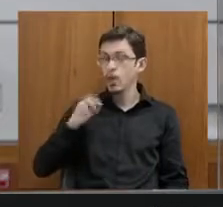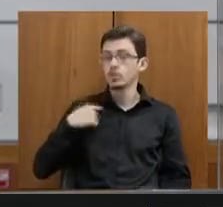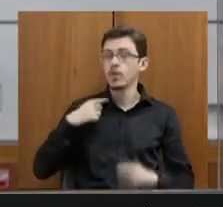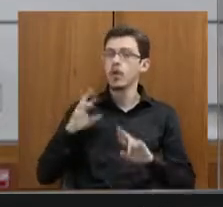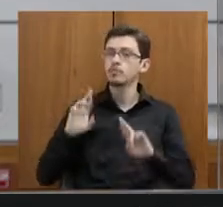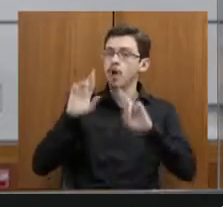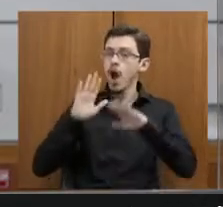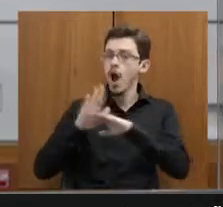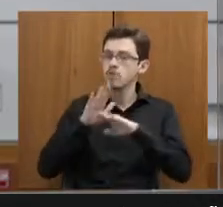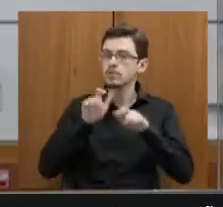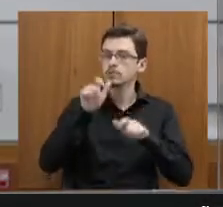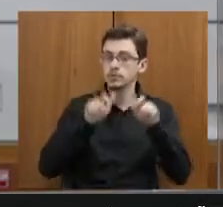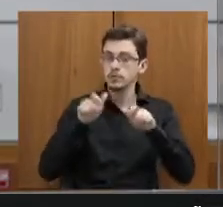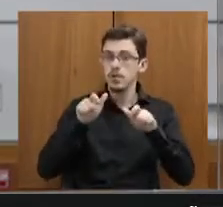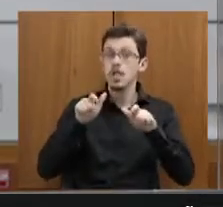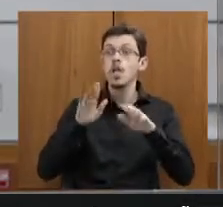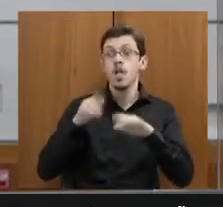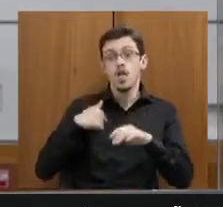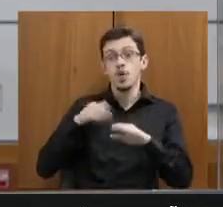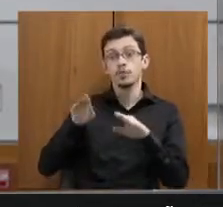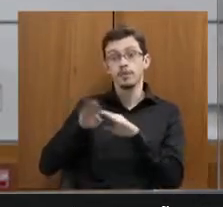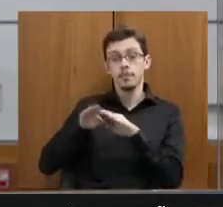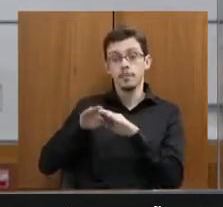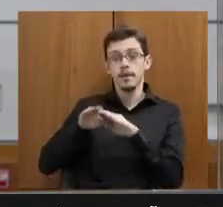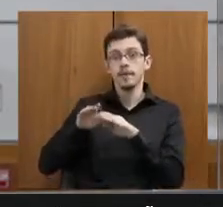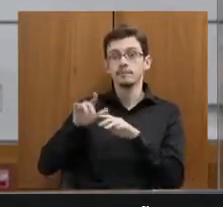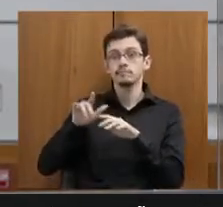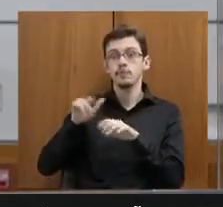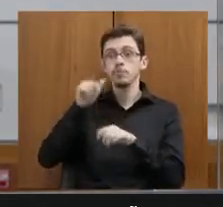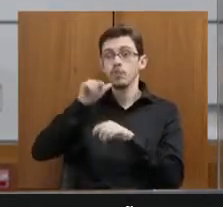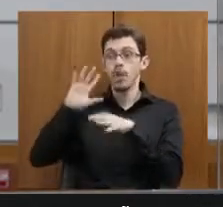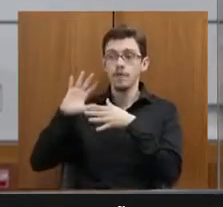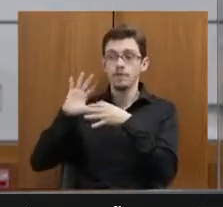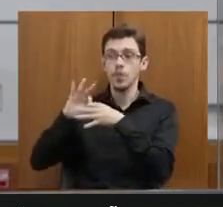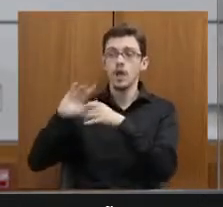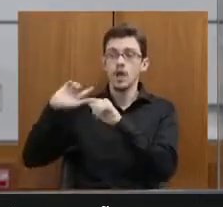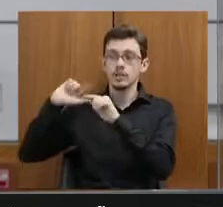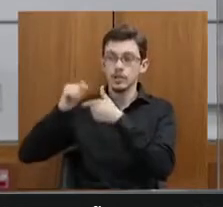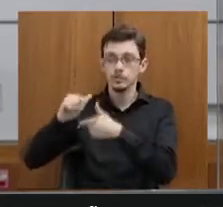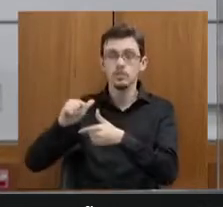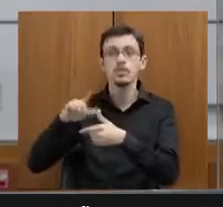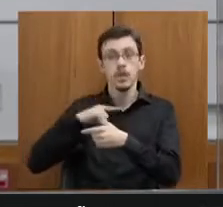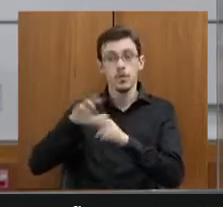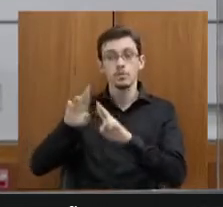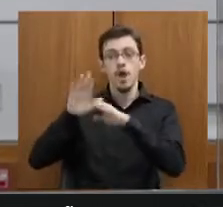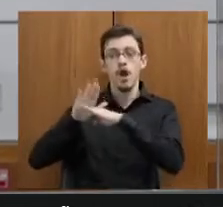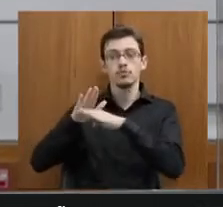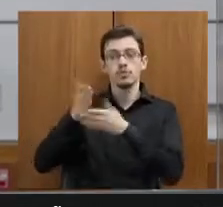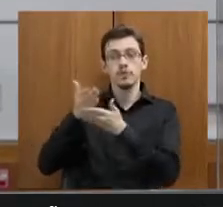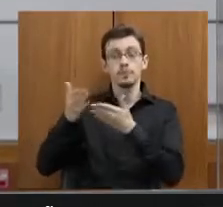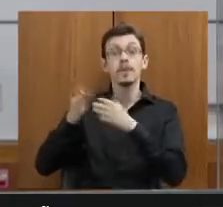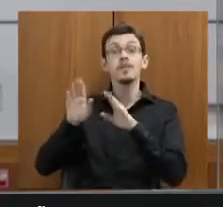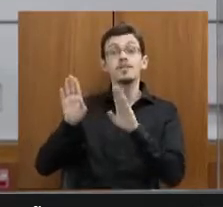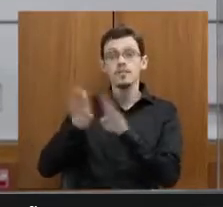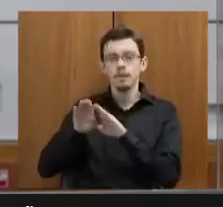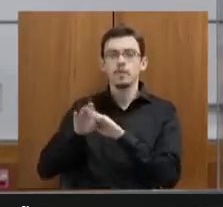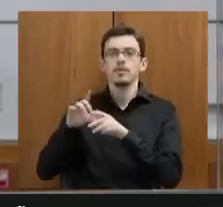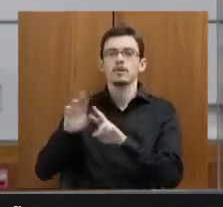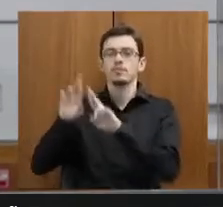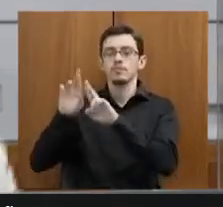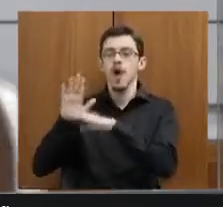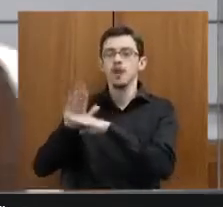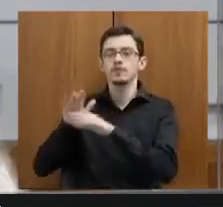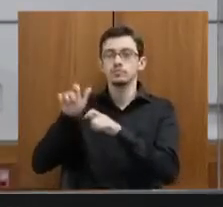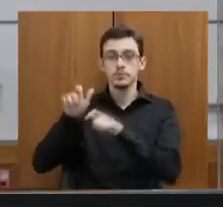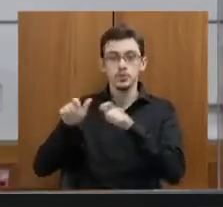Horizonte sou mulher tradição Então tem um responsabilidade com esse povo e tem responsabilidade também com o povo indígena e Cigano